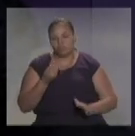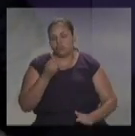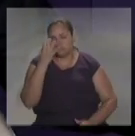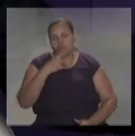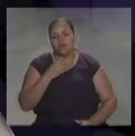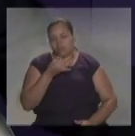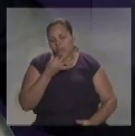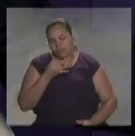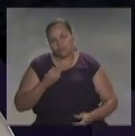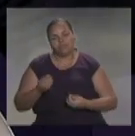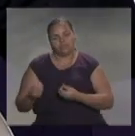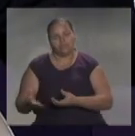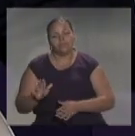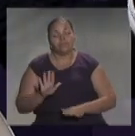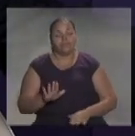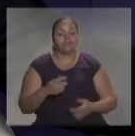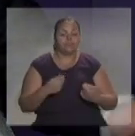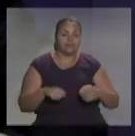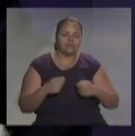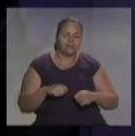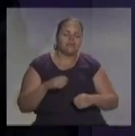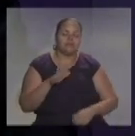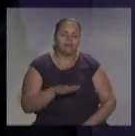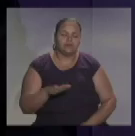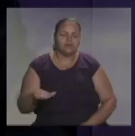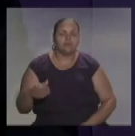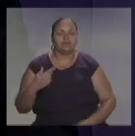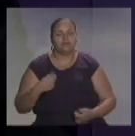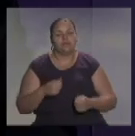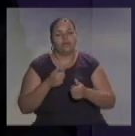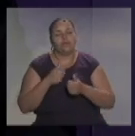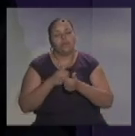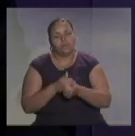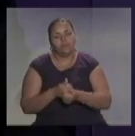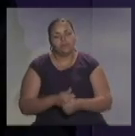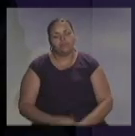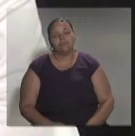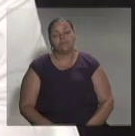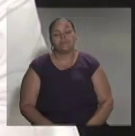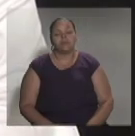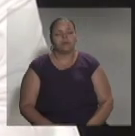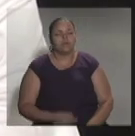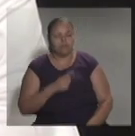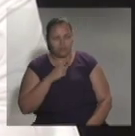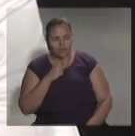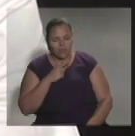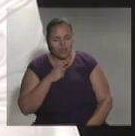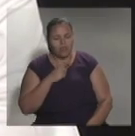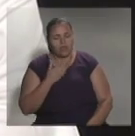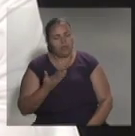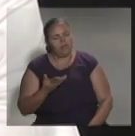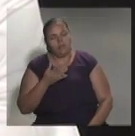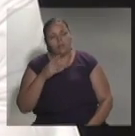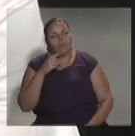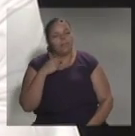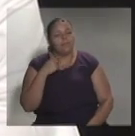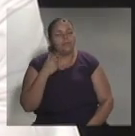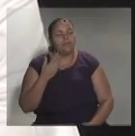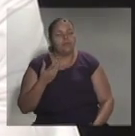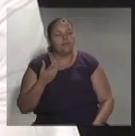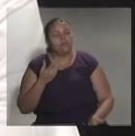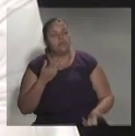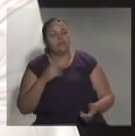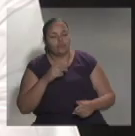extremo, mas a gente precisa fazer com que a criança tenha um acompanhamento. E já existe alguma sinalização por